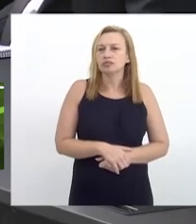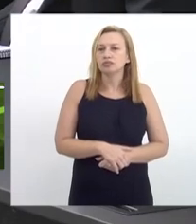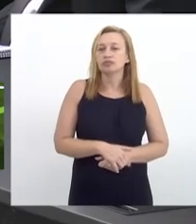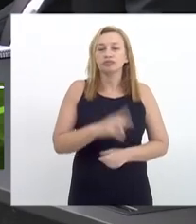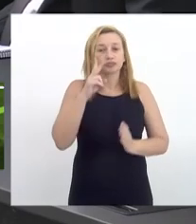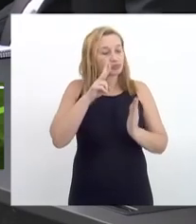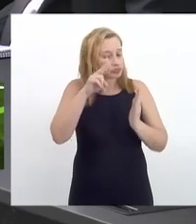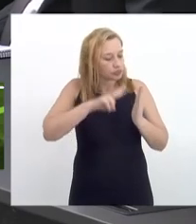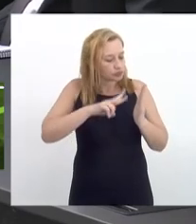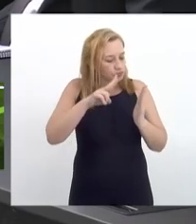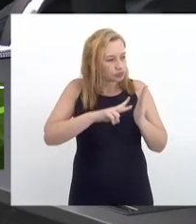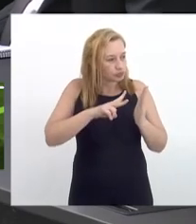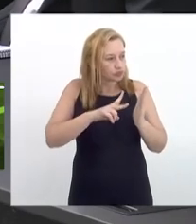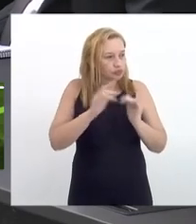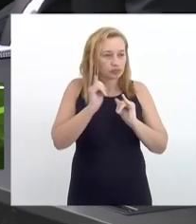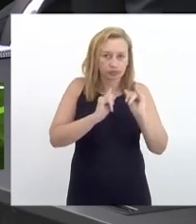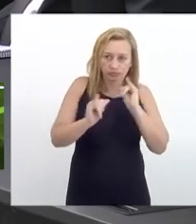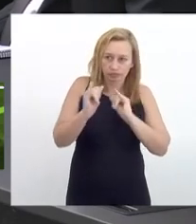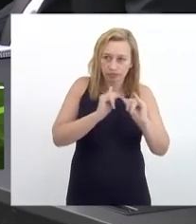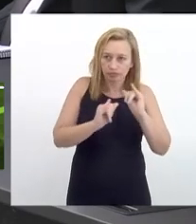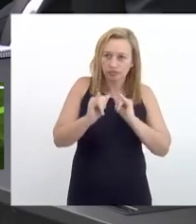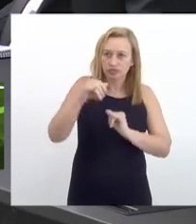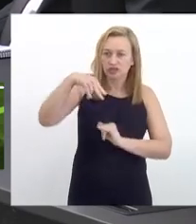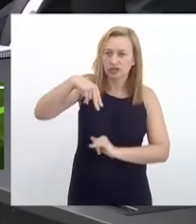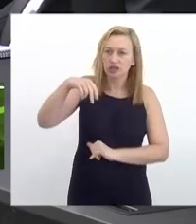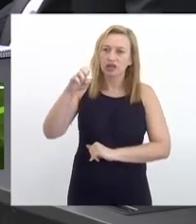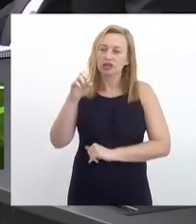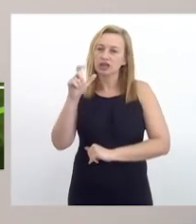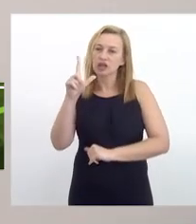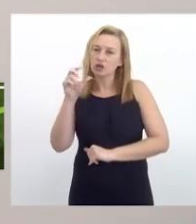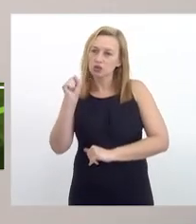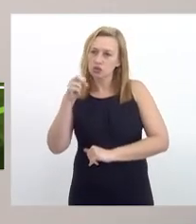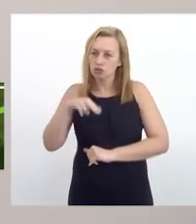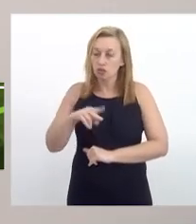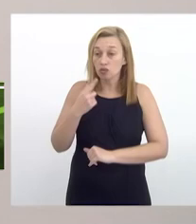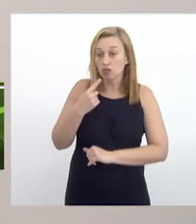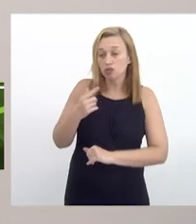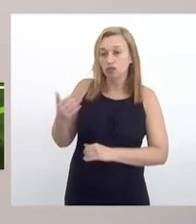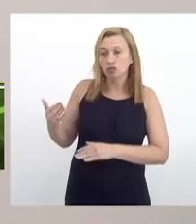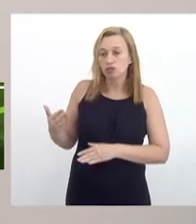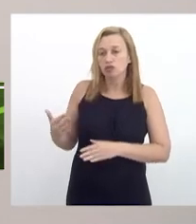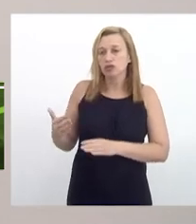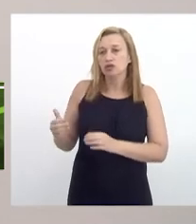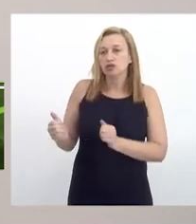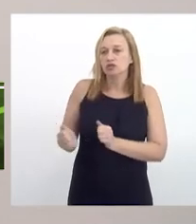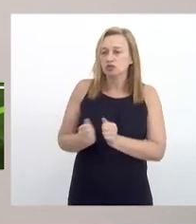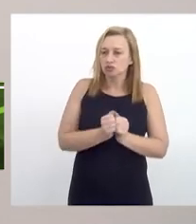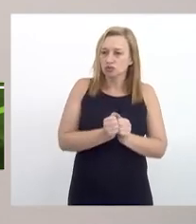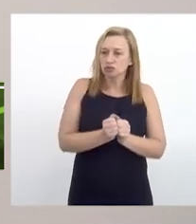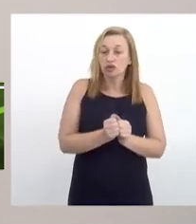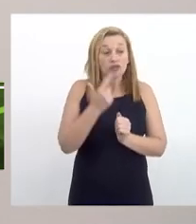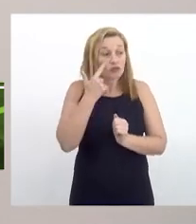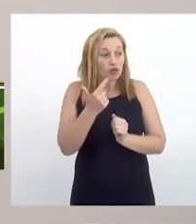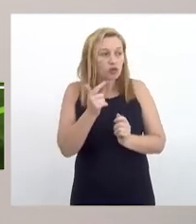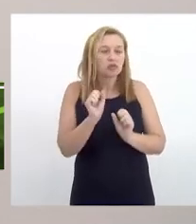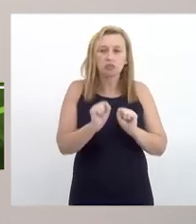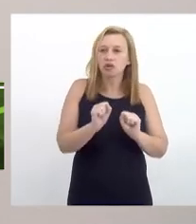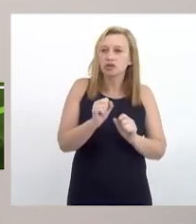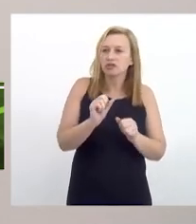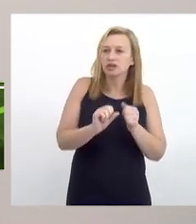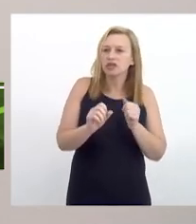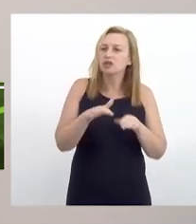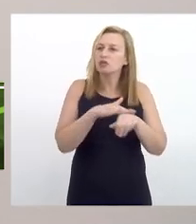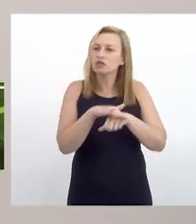olhada nisso nessa notícia que o Nelson trouxe ver o que a gente pode fazer e a gente vai conversar com o deputado